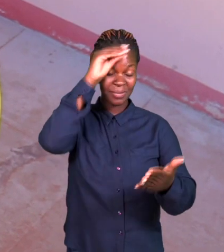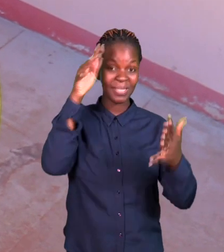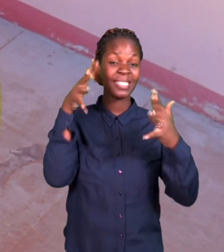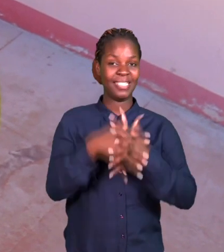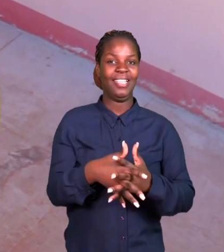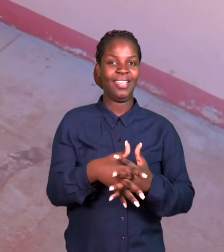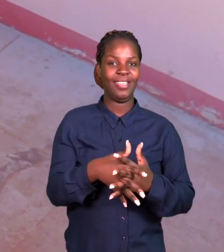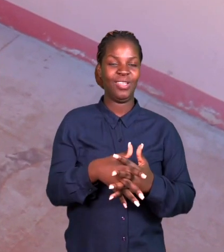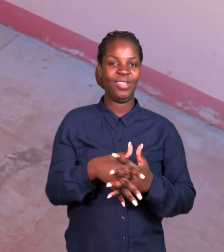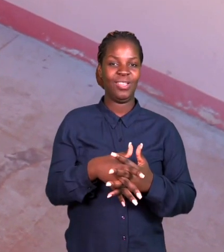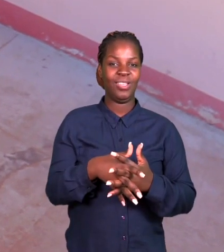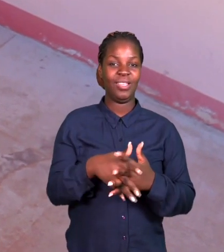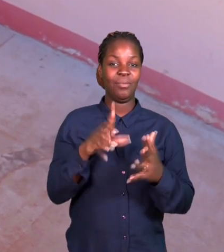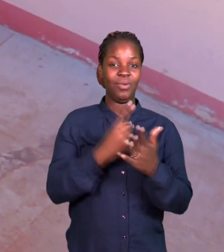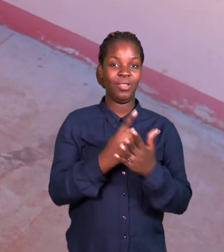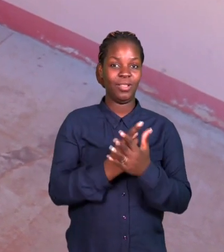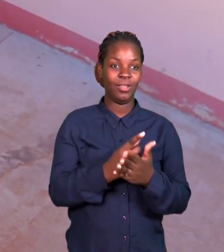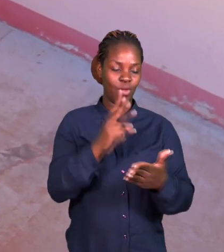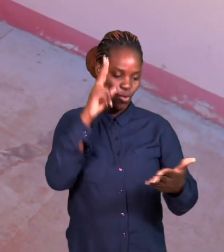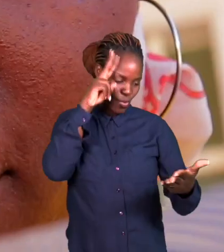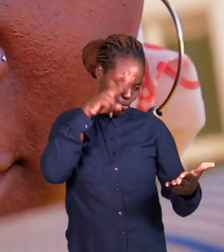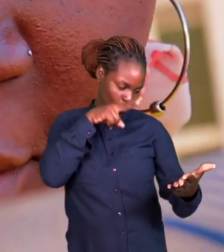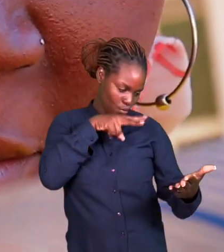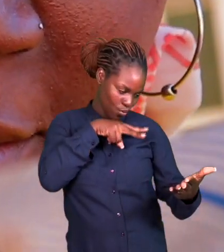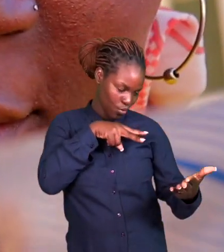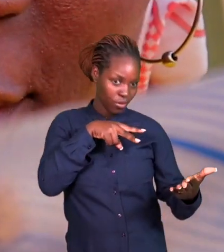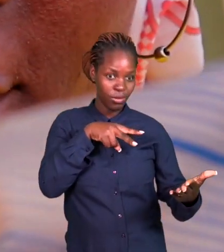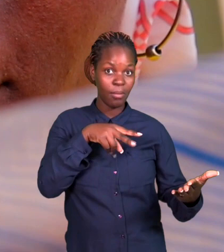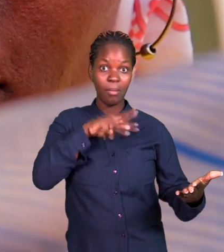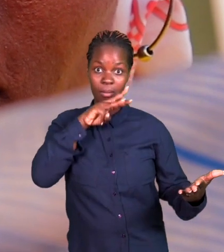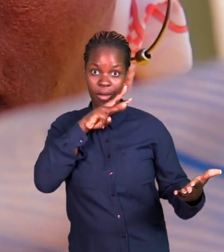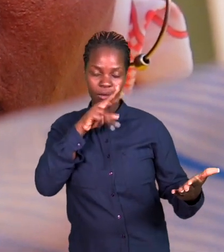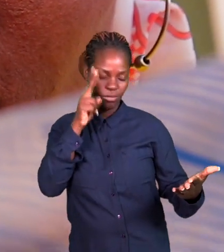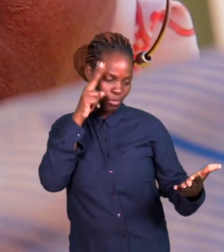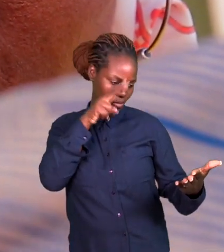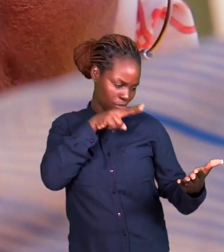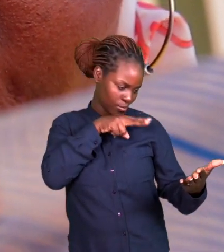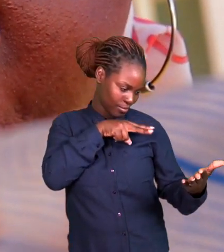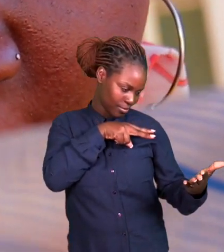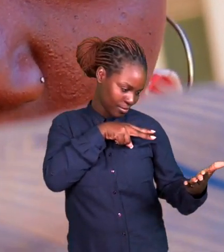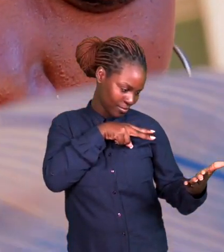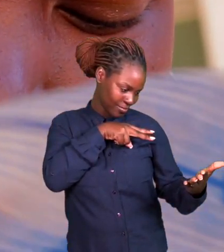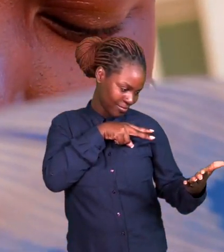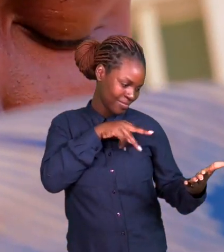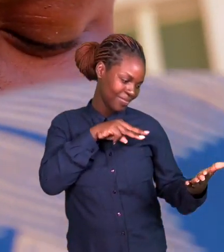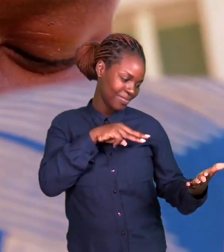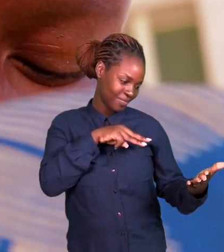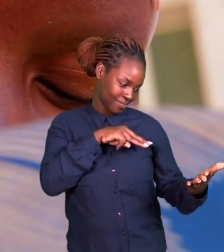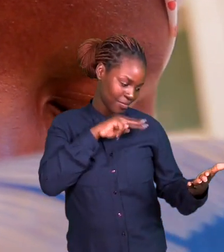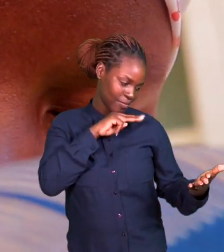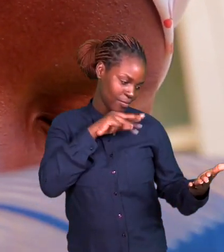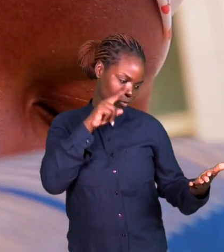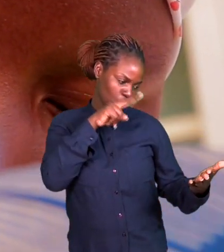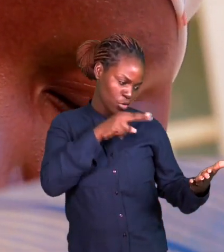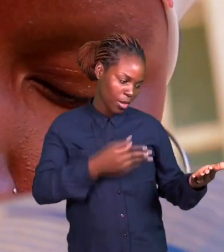Tem que sentir. E também quando amamenta, né? Tem que reparar a sua cara, tem que ir diretamente à cara do bebê.